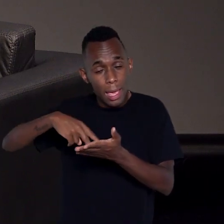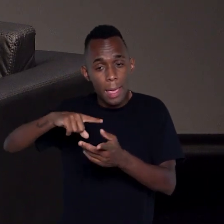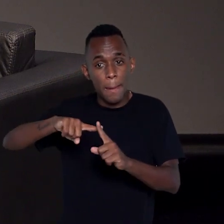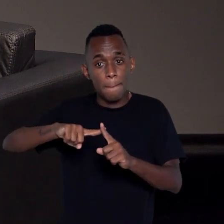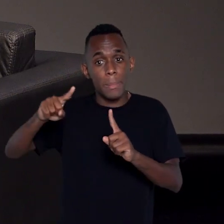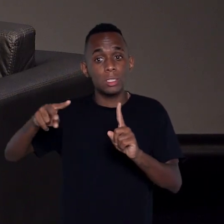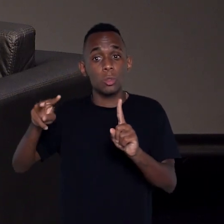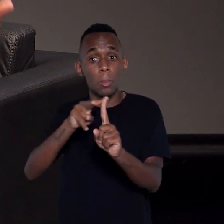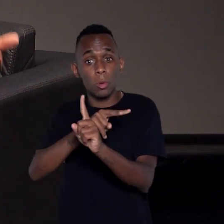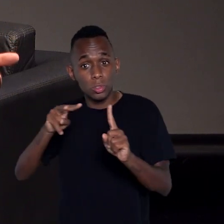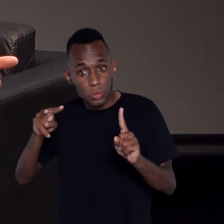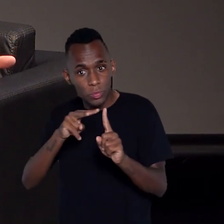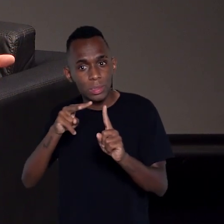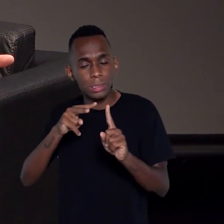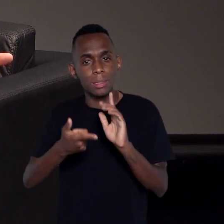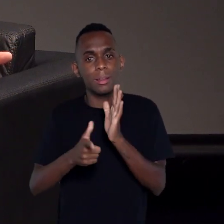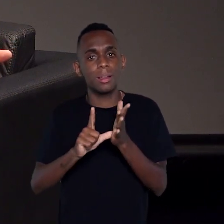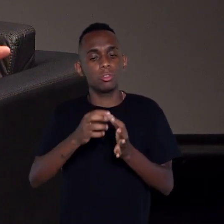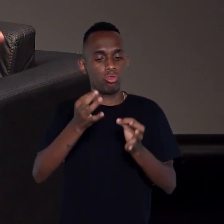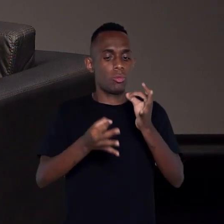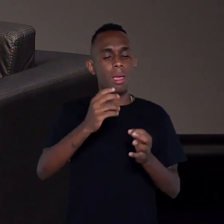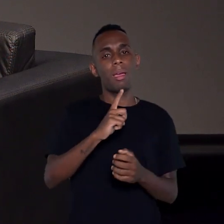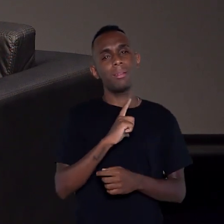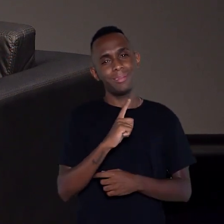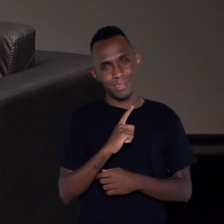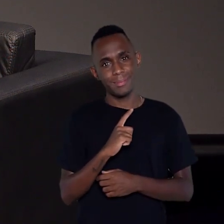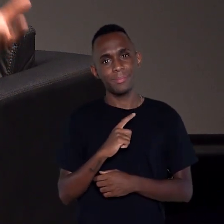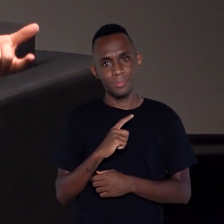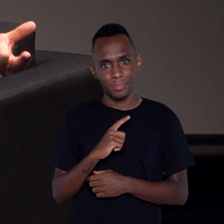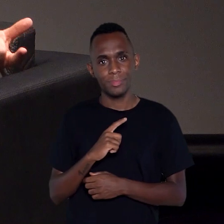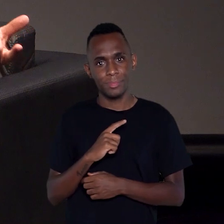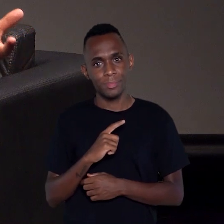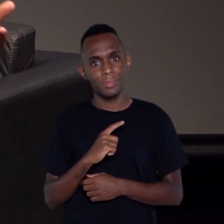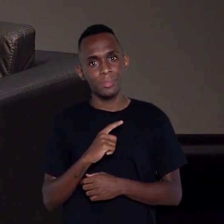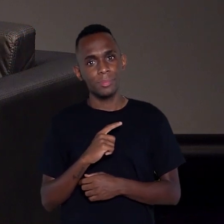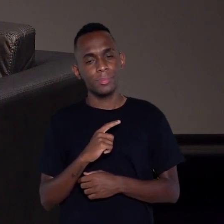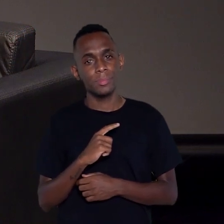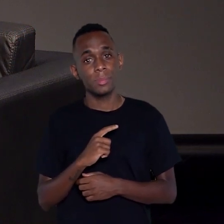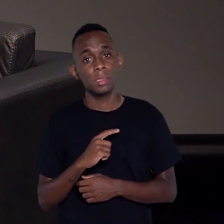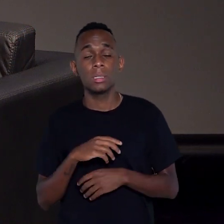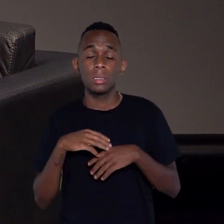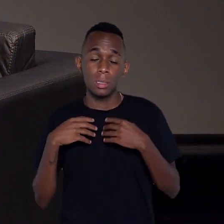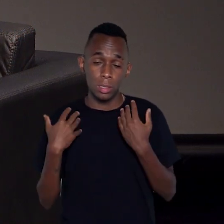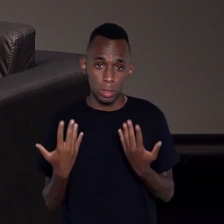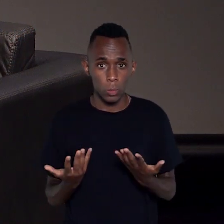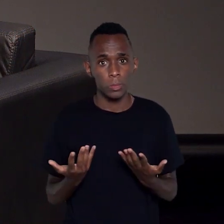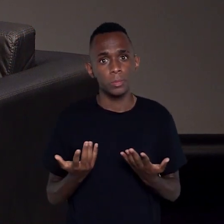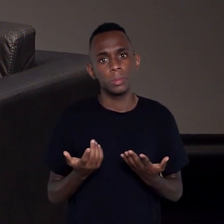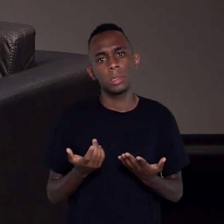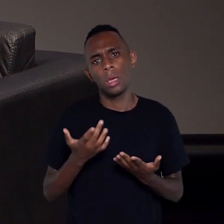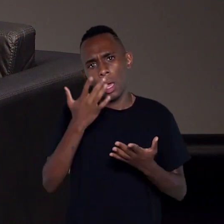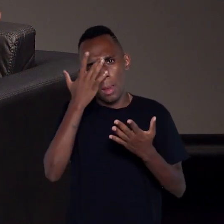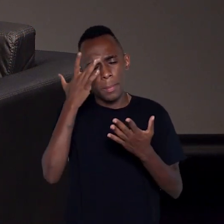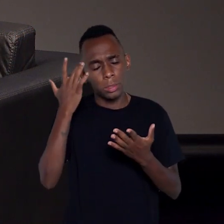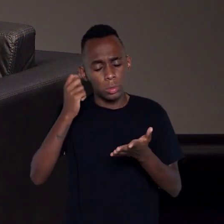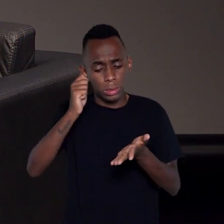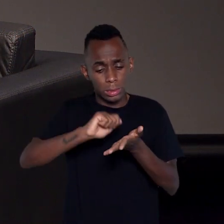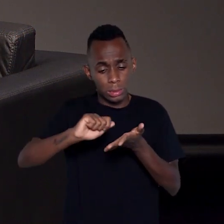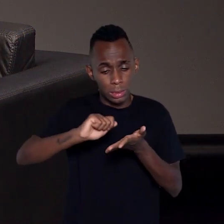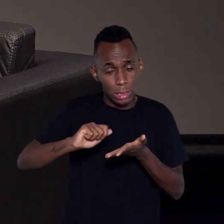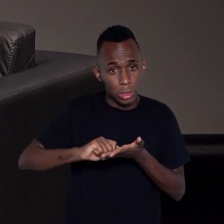a partir do olhar daquele que foi subjugado, daquele que está do outro lado. Não por acaso, escritores